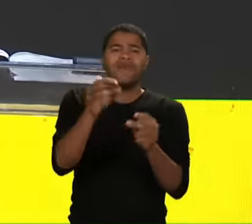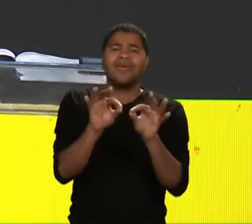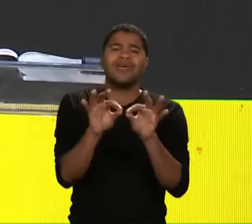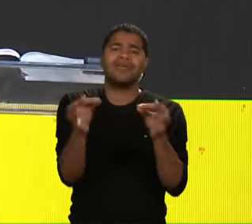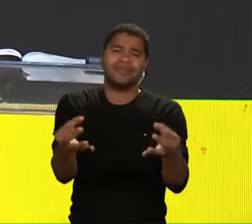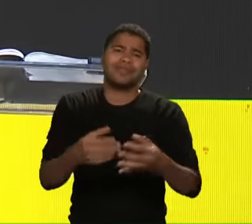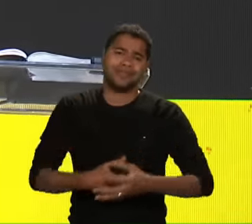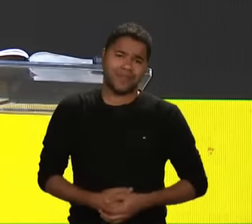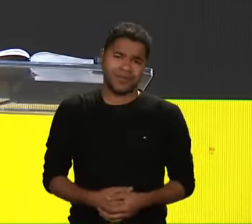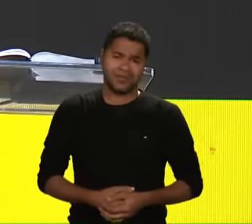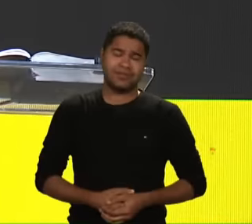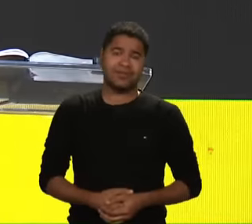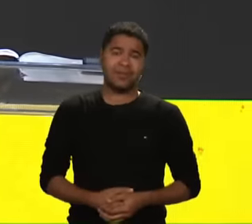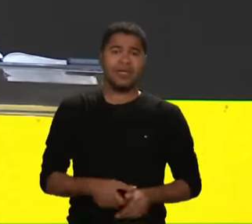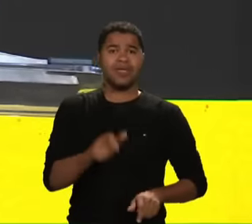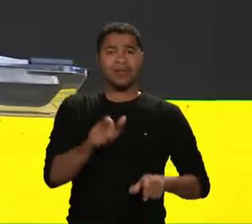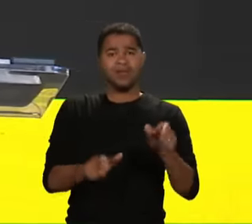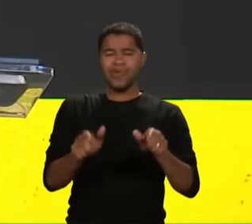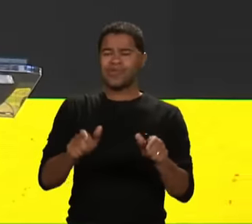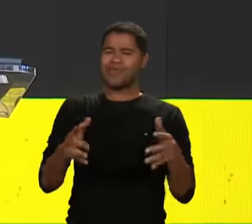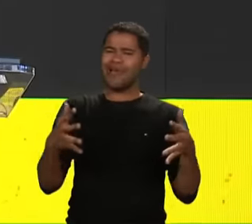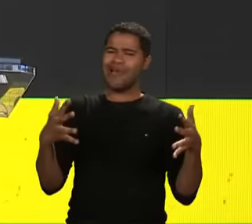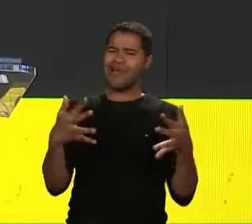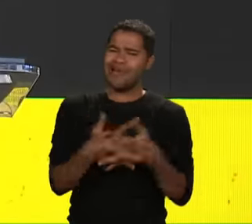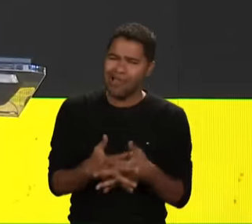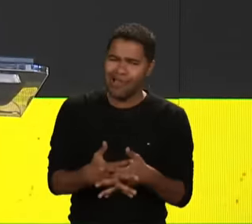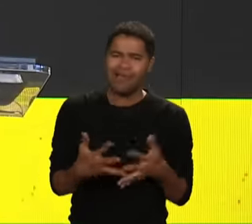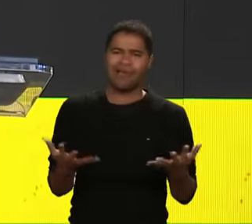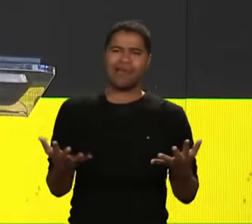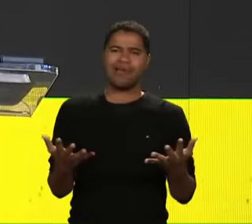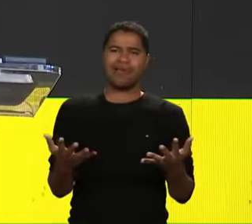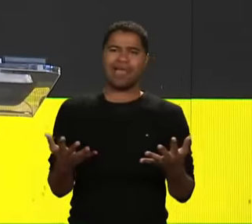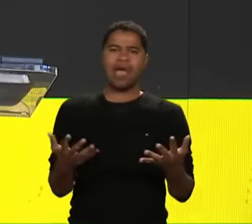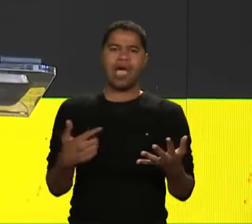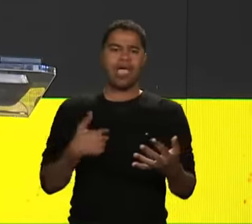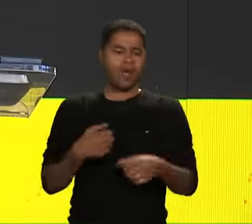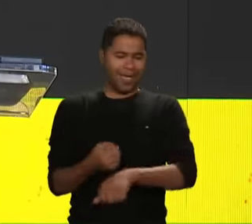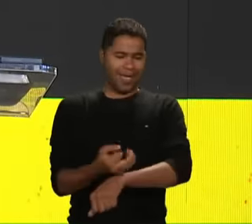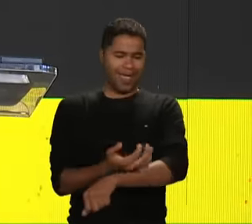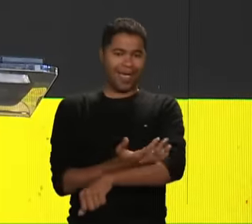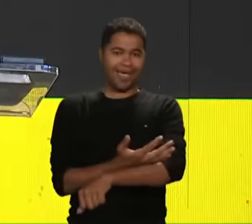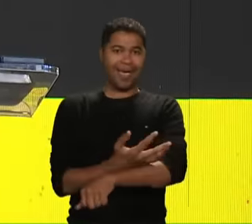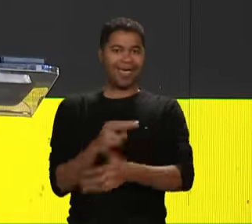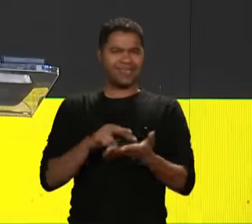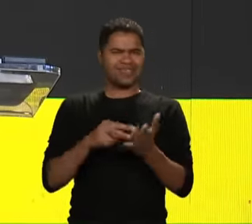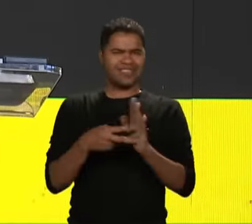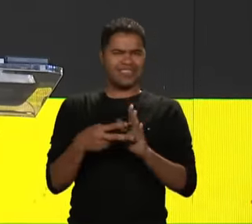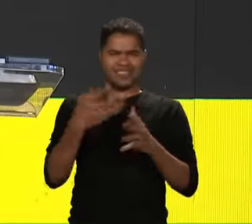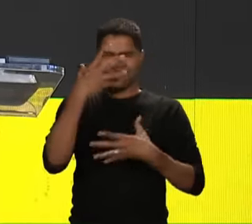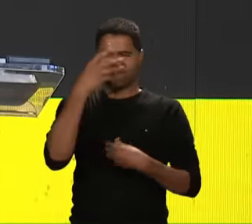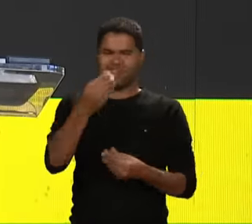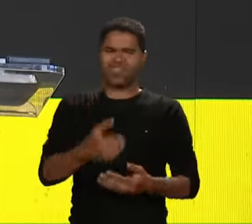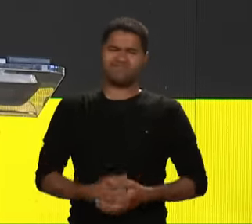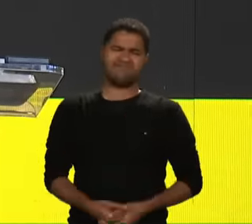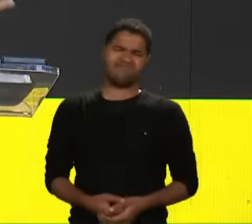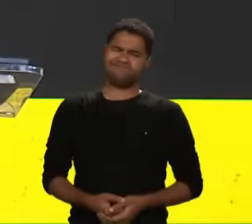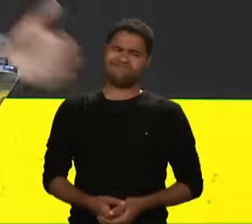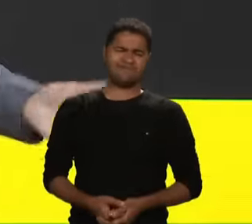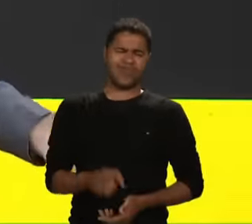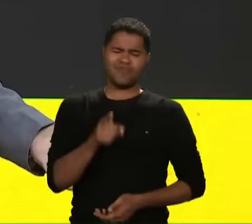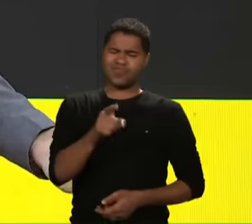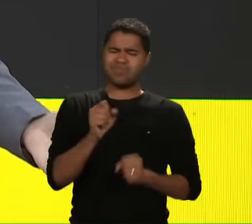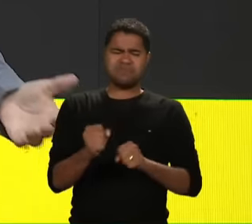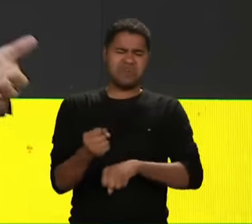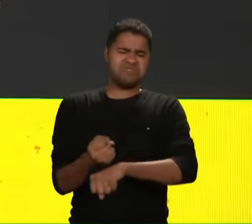simples. As pessoas complicam tanto, quando eu fico arrepiado eu tenho fé. Querido, você pode ficar arrepiado, não precisa